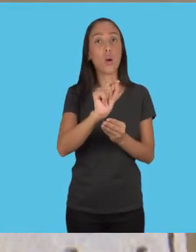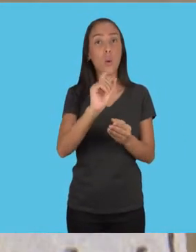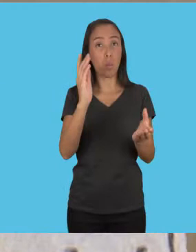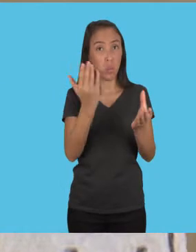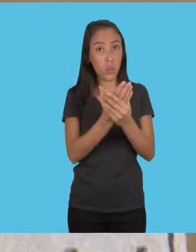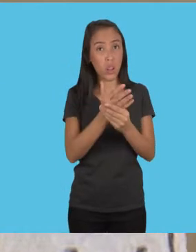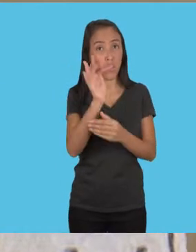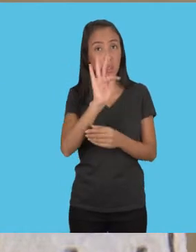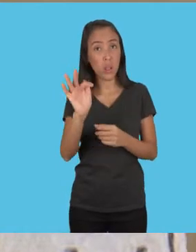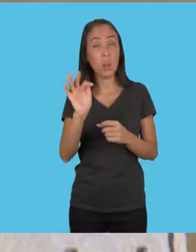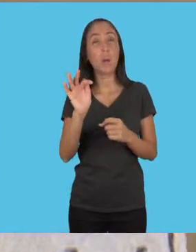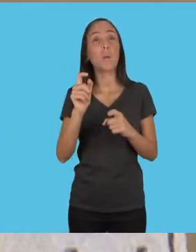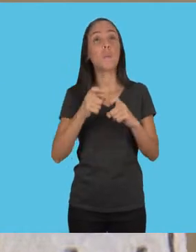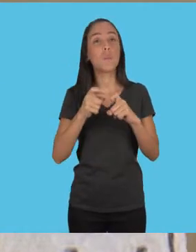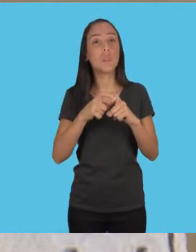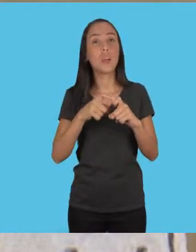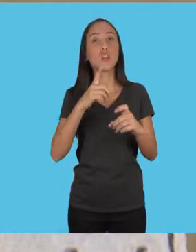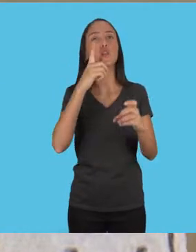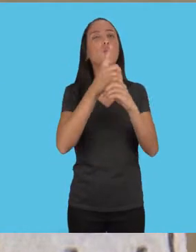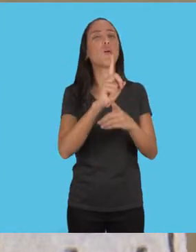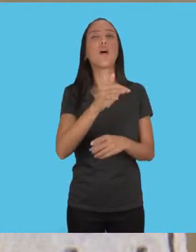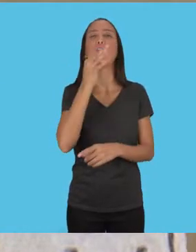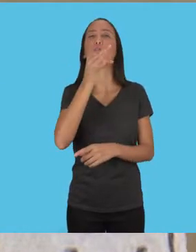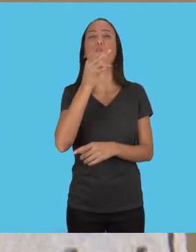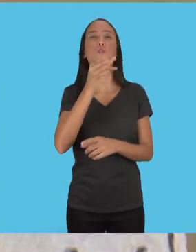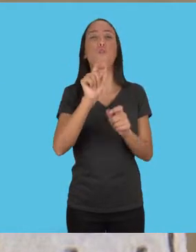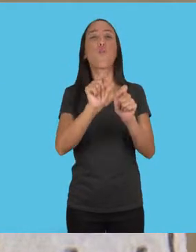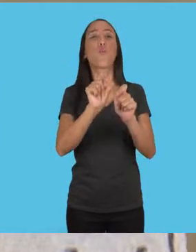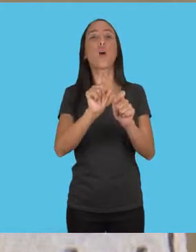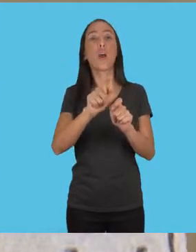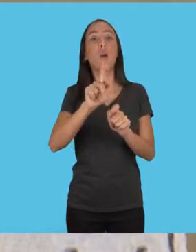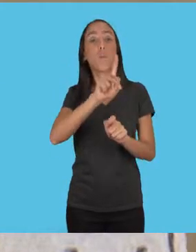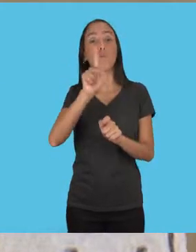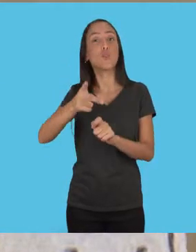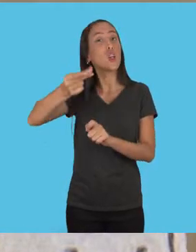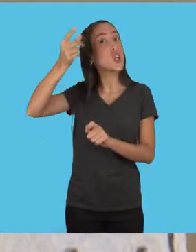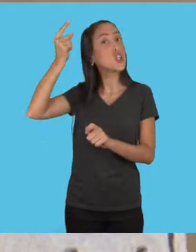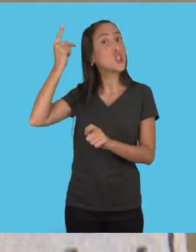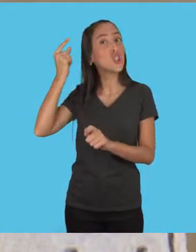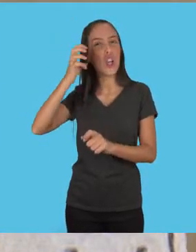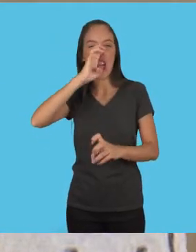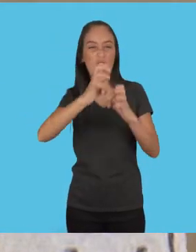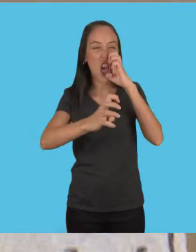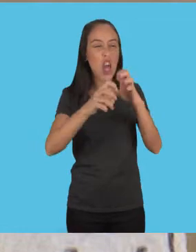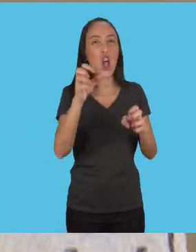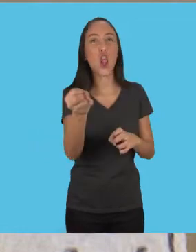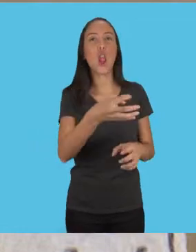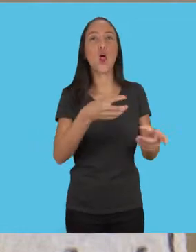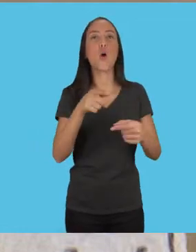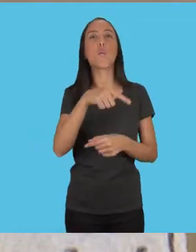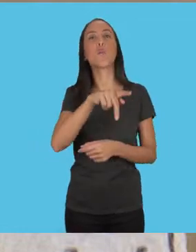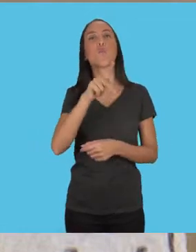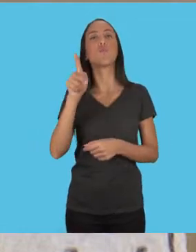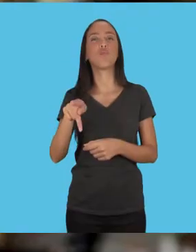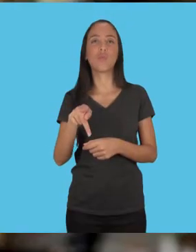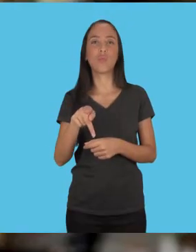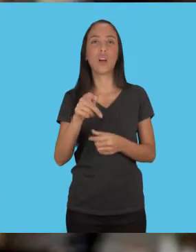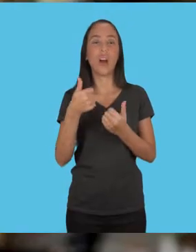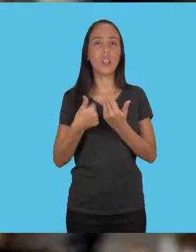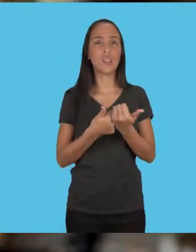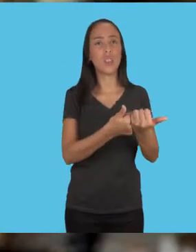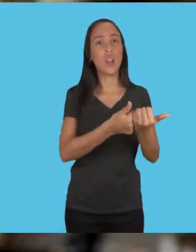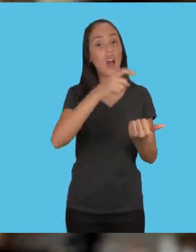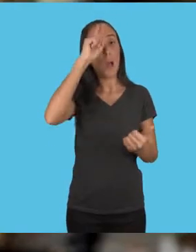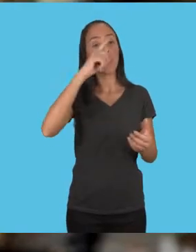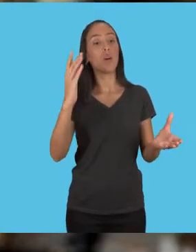é pura fofoca dos velhos professores contra os novos professores, os assistentes. E mandaram arquivar o processo. Ele e minha